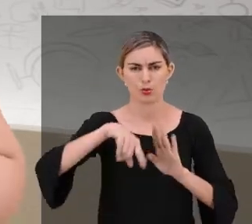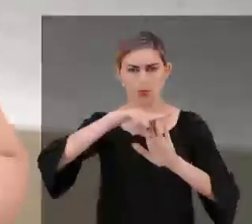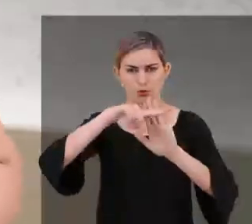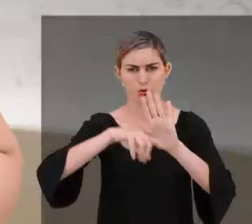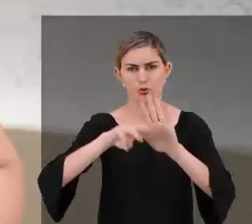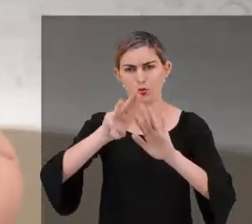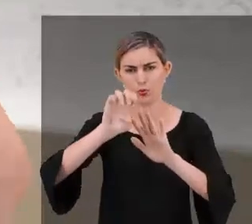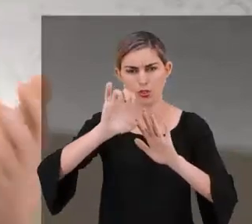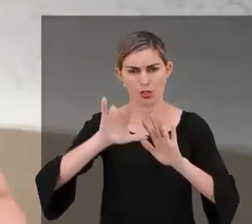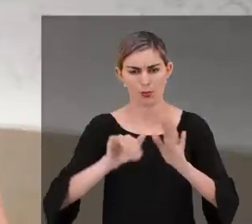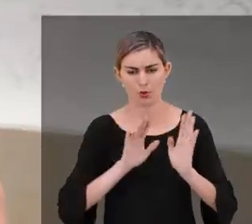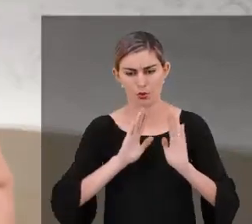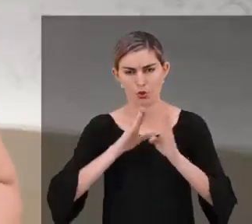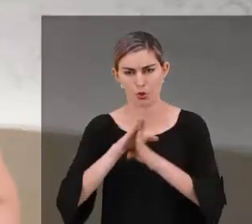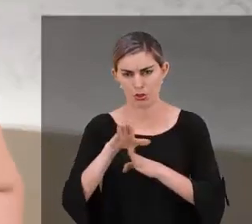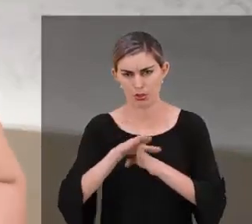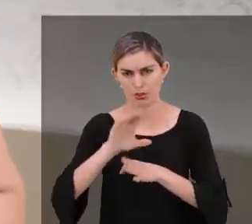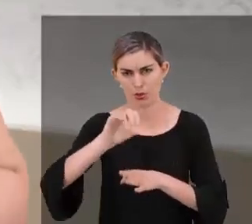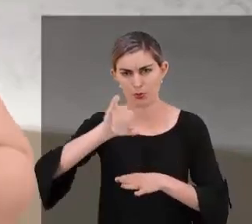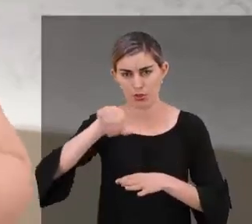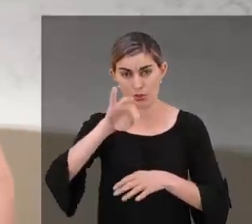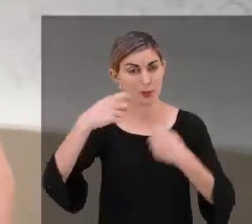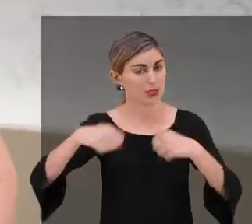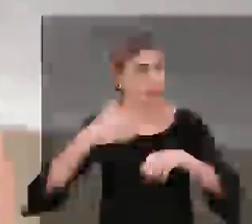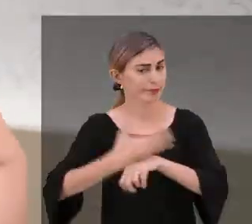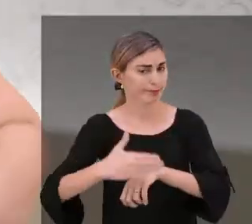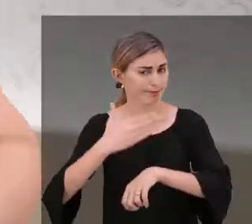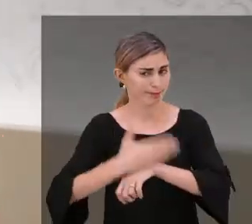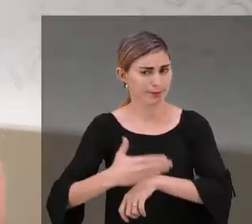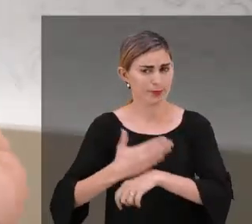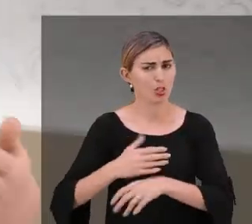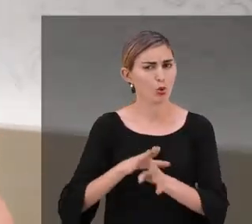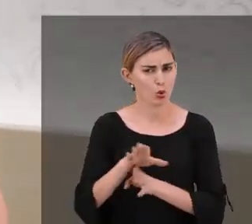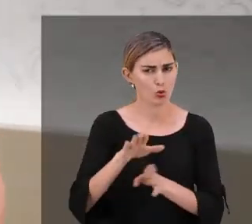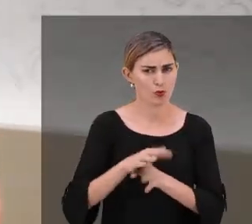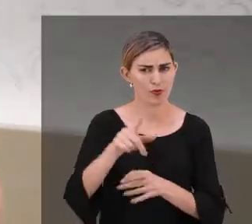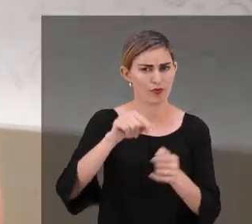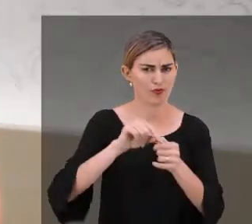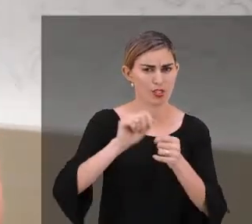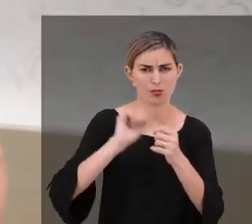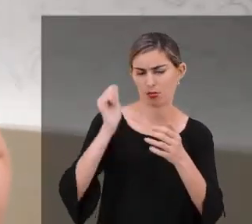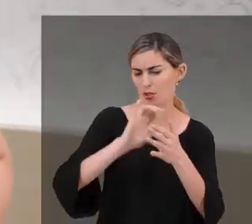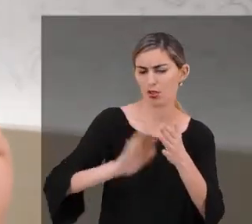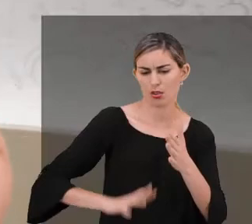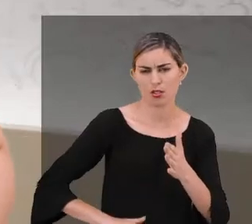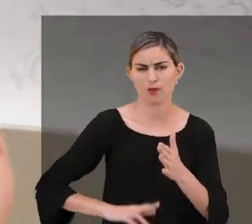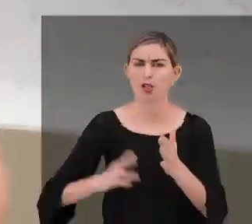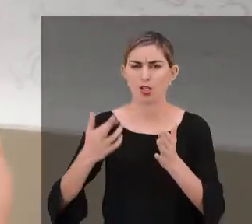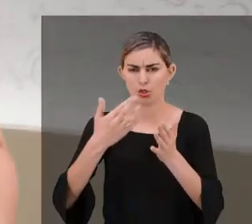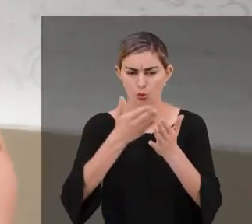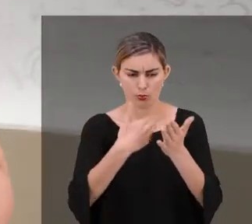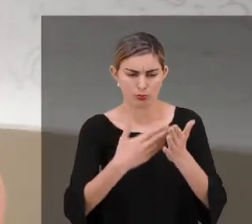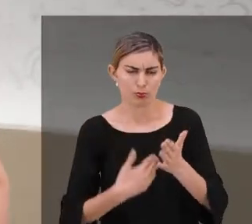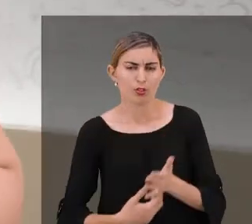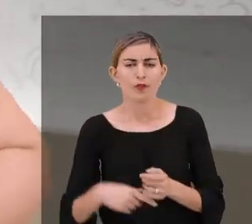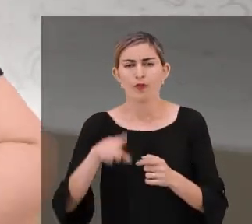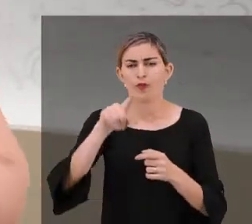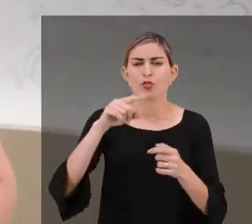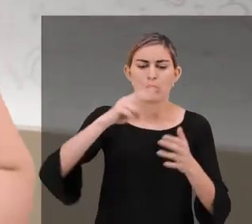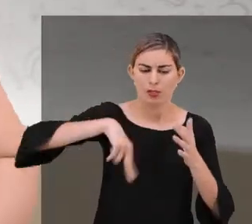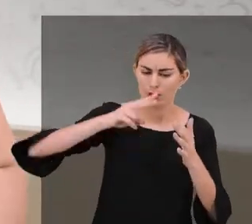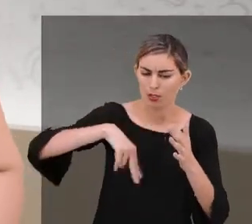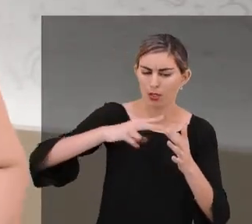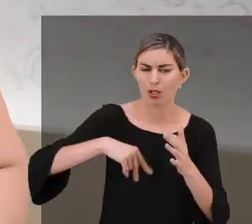a programação web orientada a objetos, é preciso treinar bastante. Recomendo que vocês façam as atividades roteirizadas, que